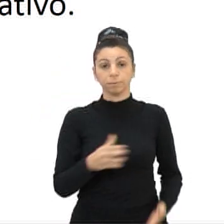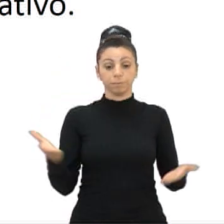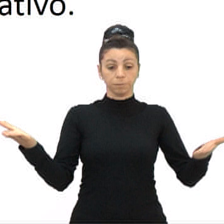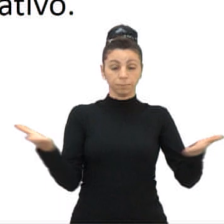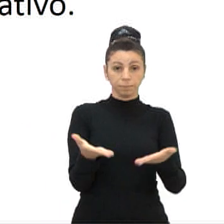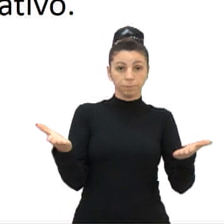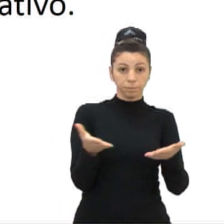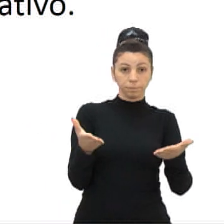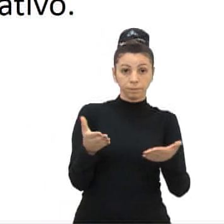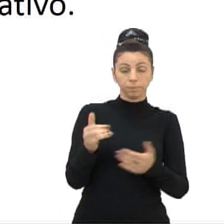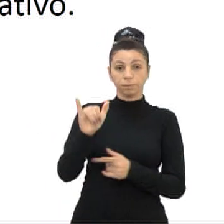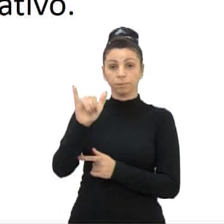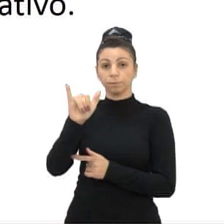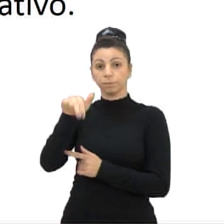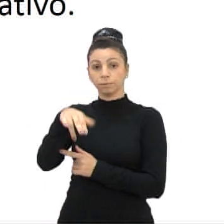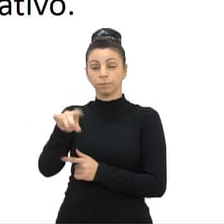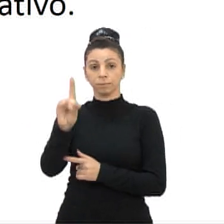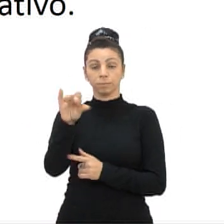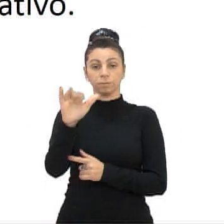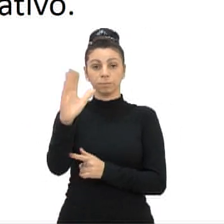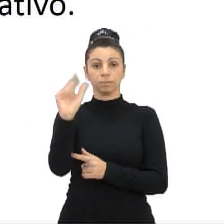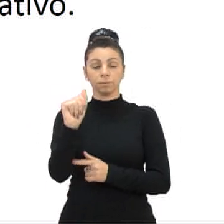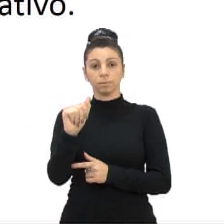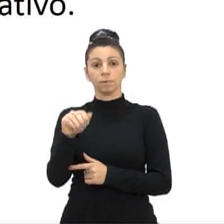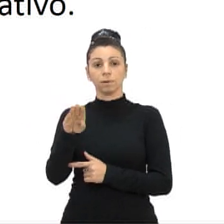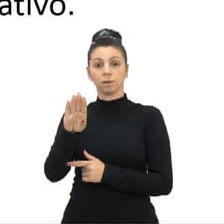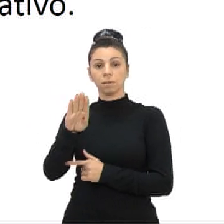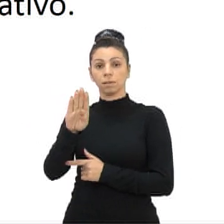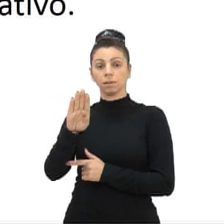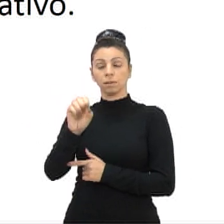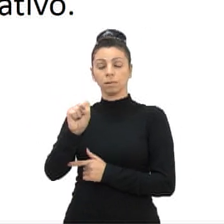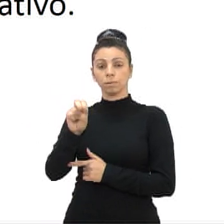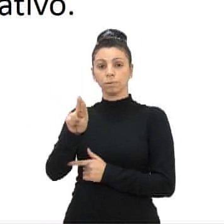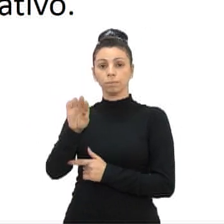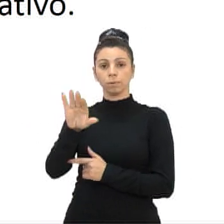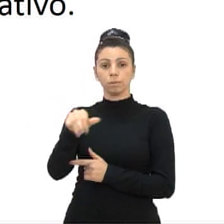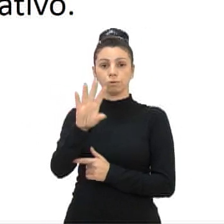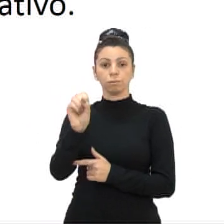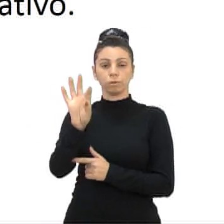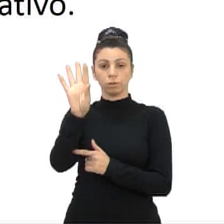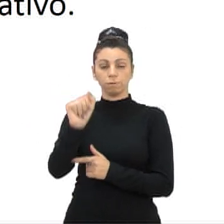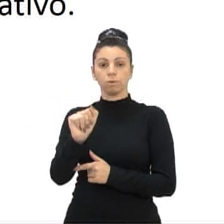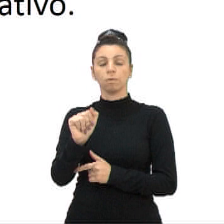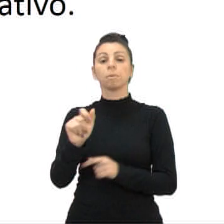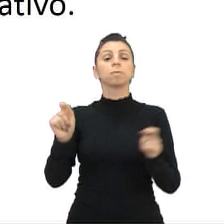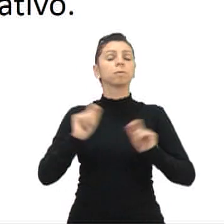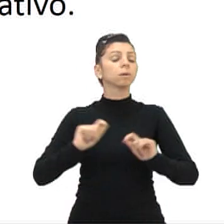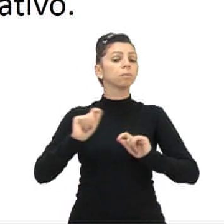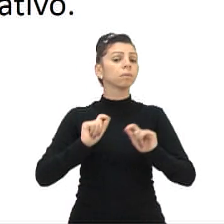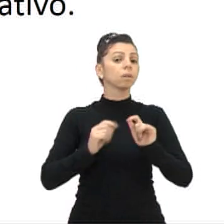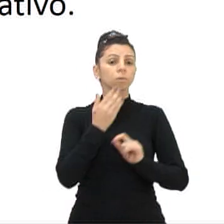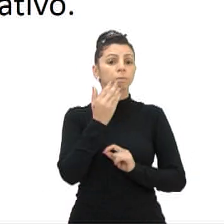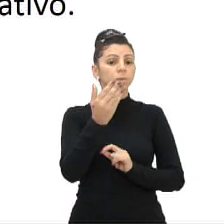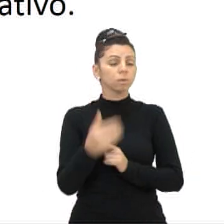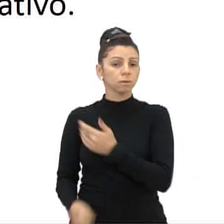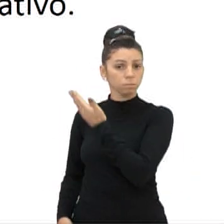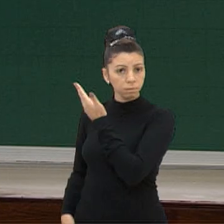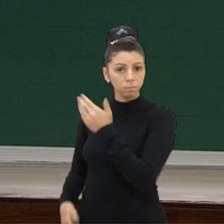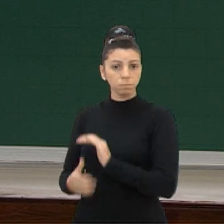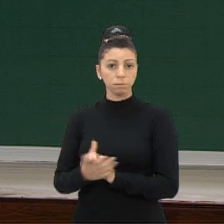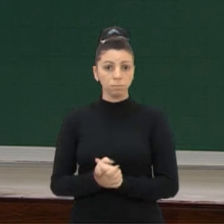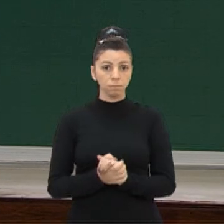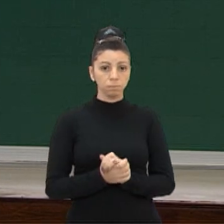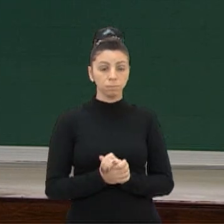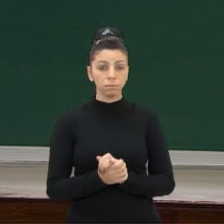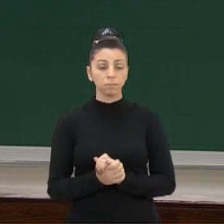indicativo e subjuntivo. Conjugue-o no imperativo afirmativo. Tá? Então, o que eu estou solicitando nesse enunciado?